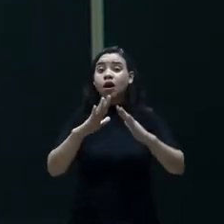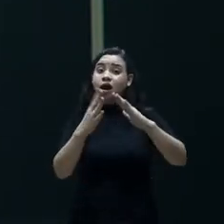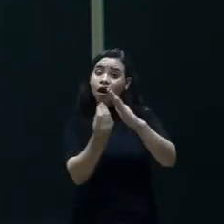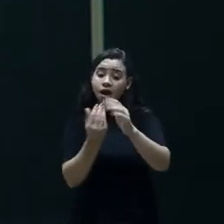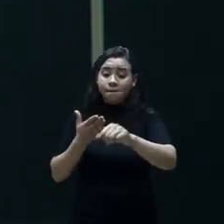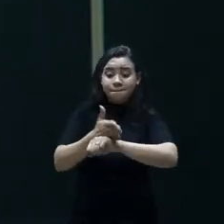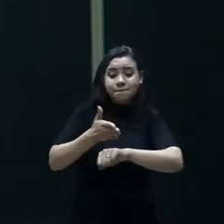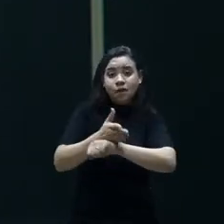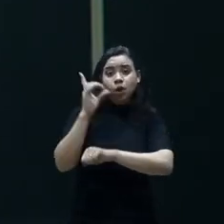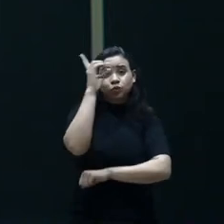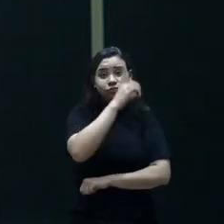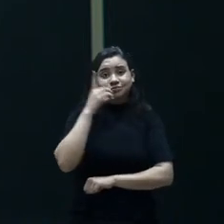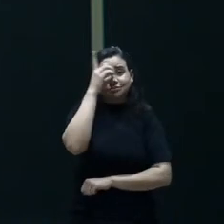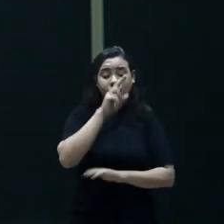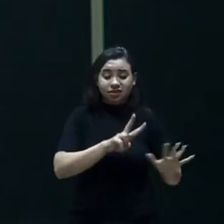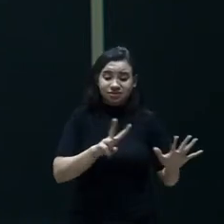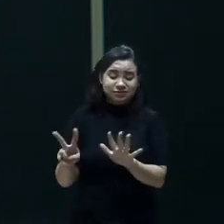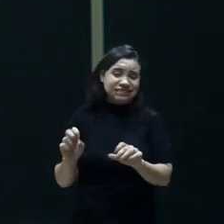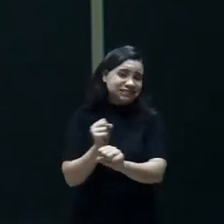mas durante a semana